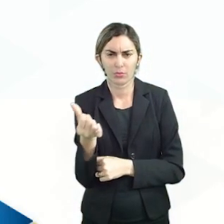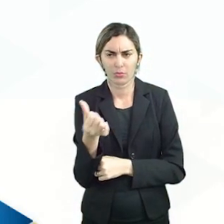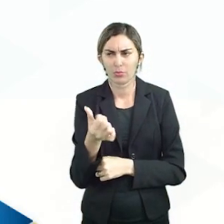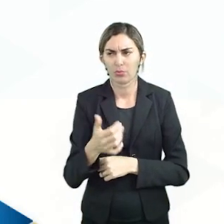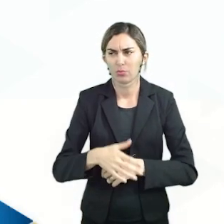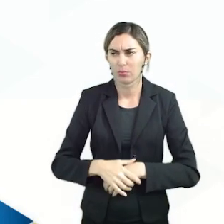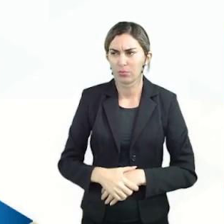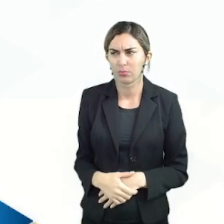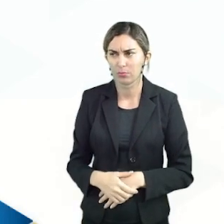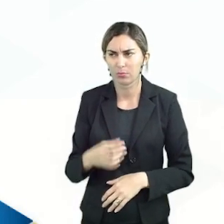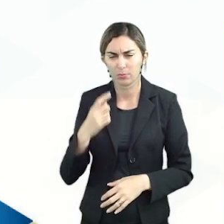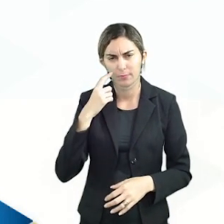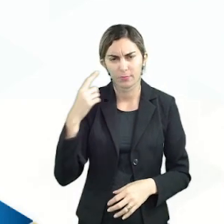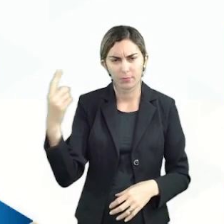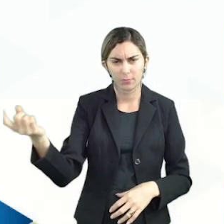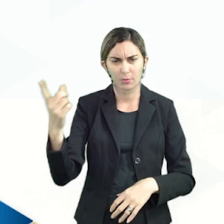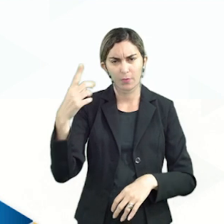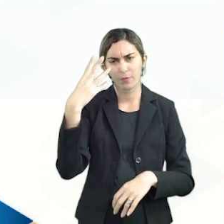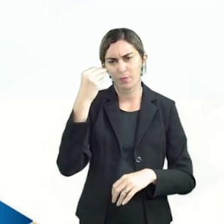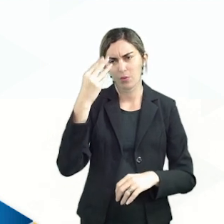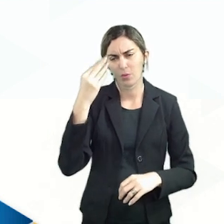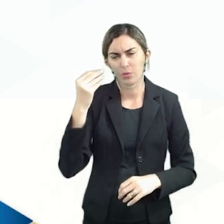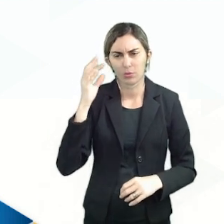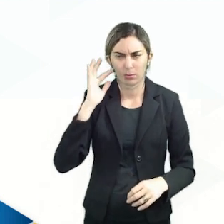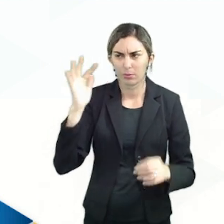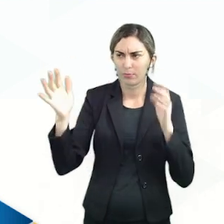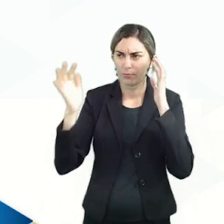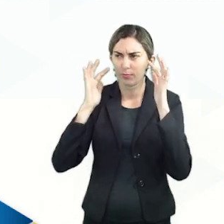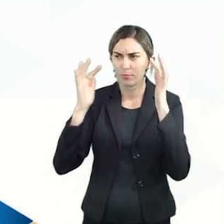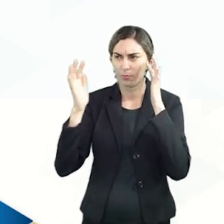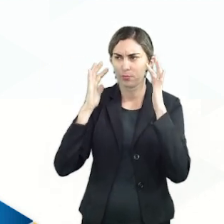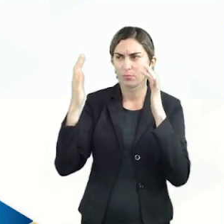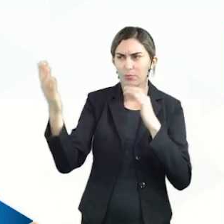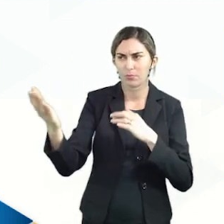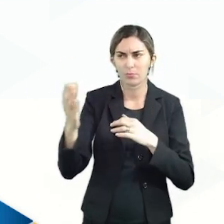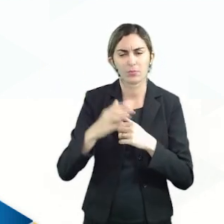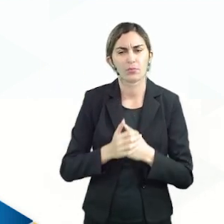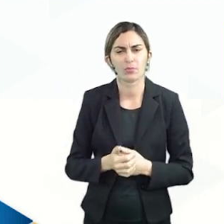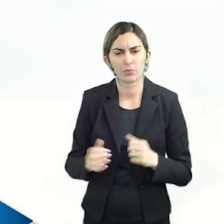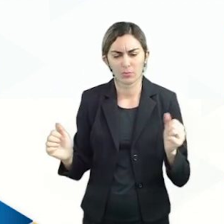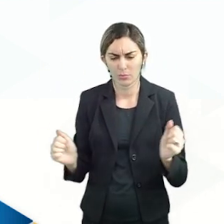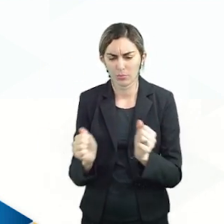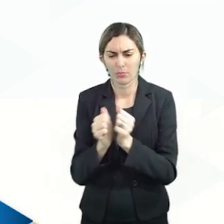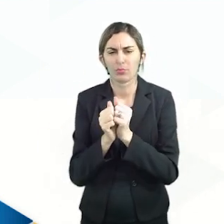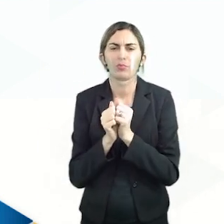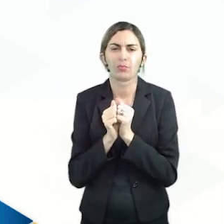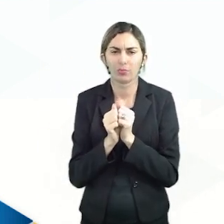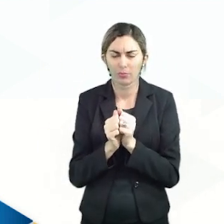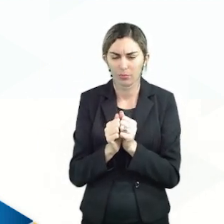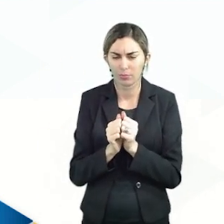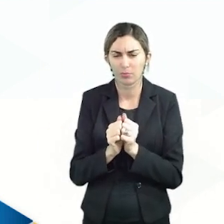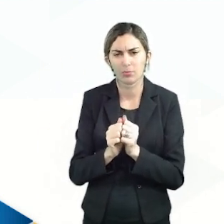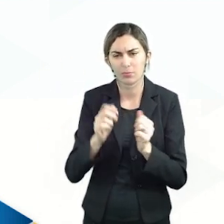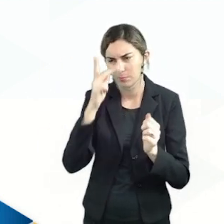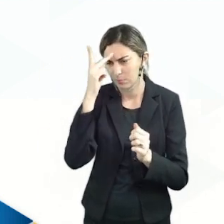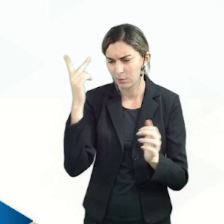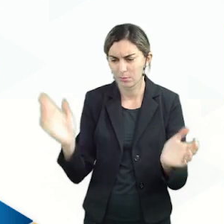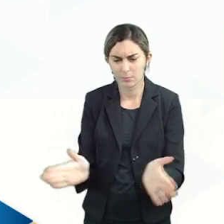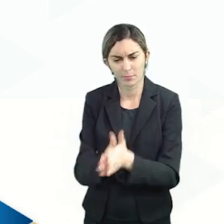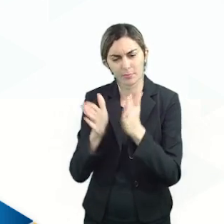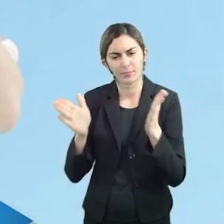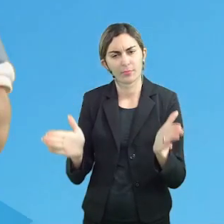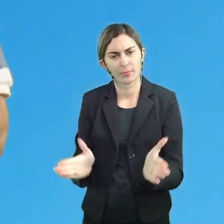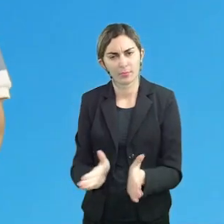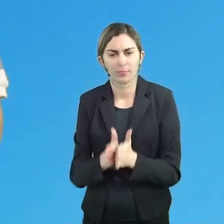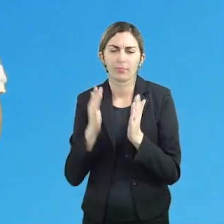só a fotografia, olhem, façam uma reflexão. Dom Helder junto a pessoas carentes. Então